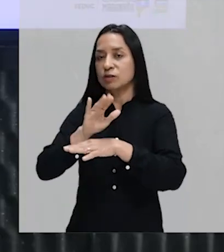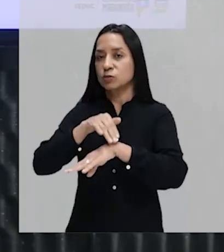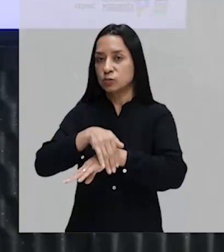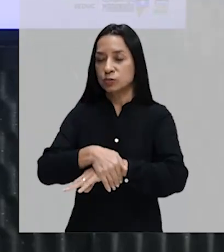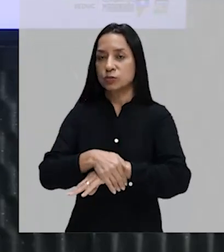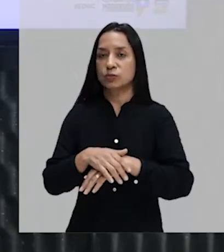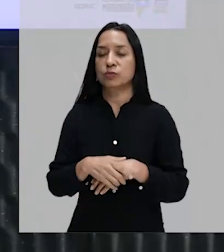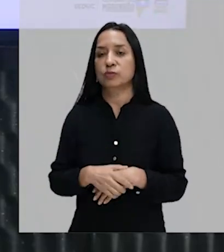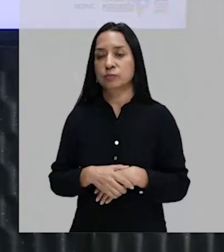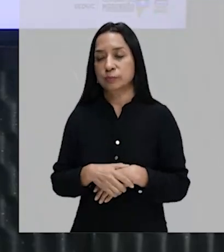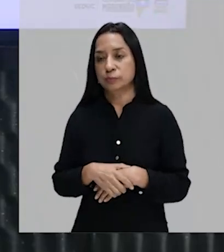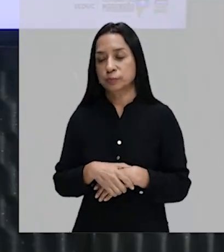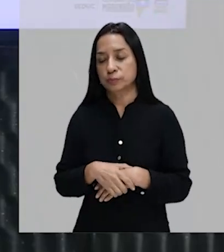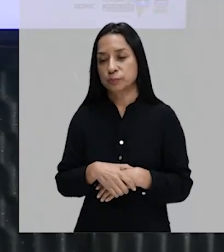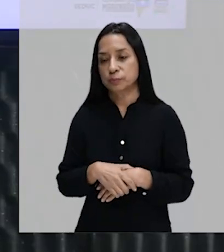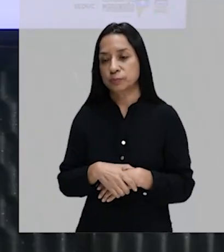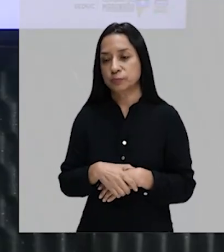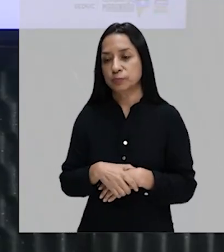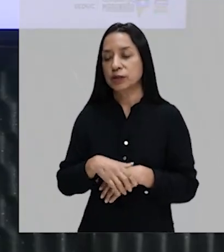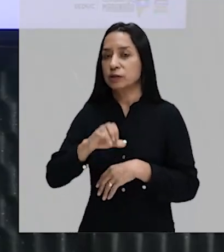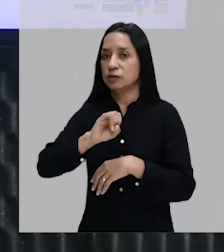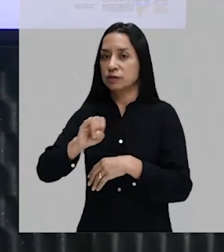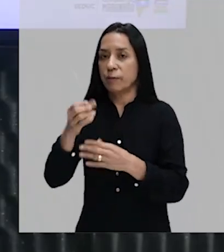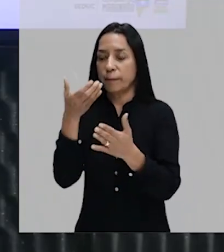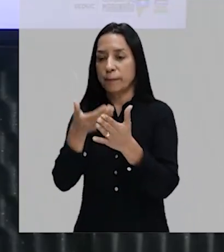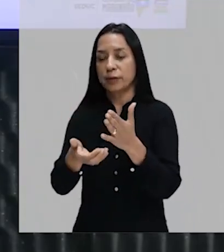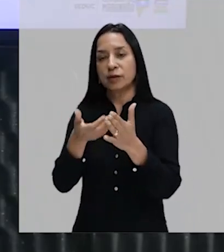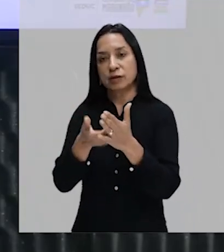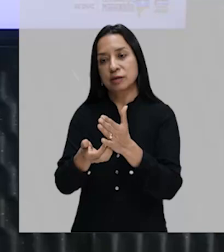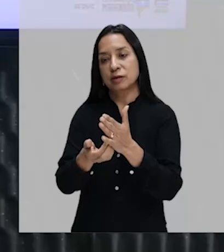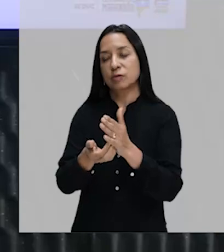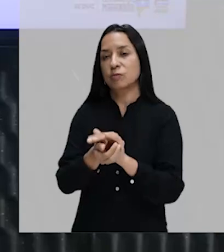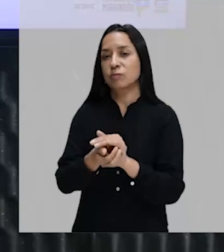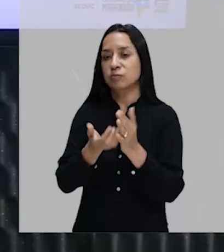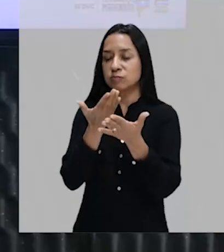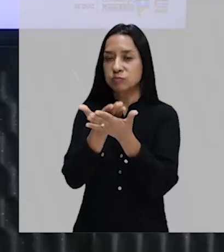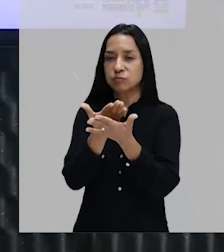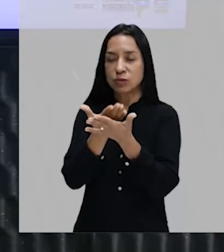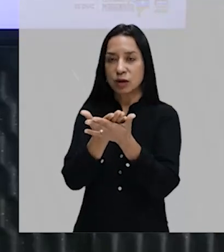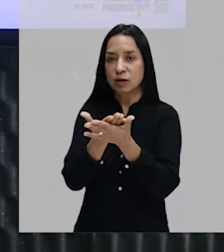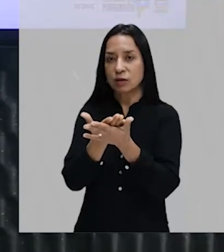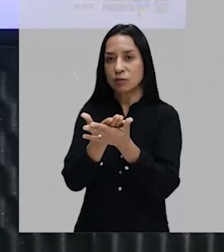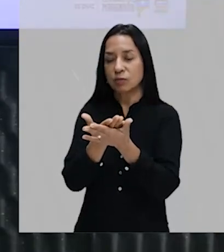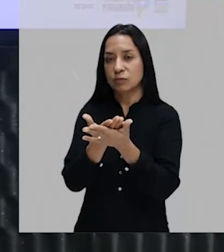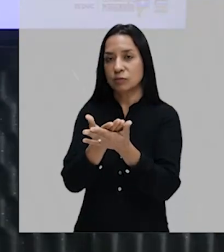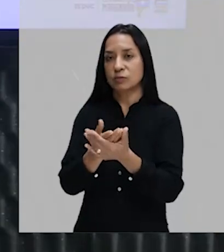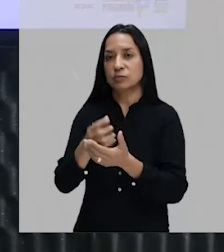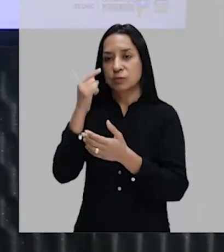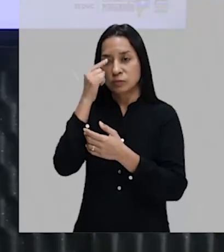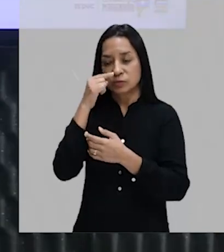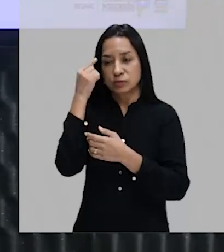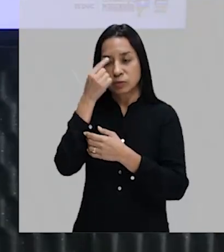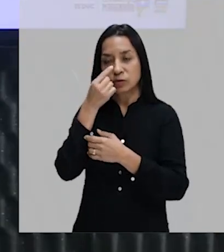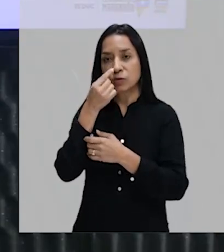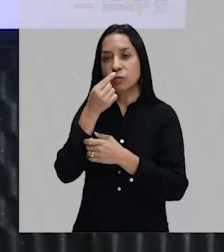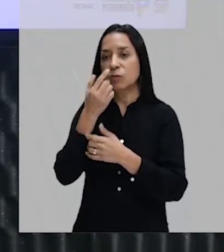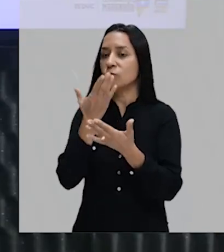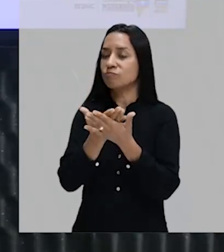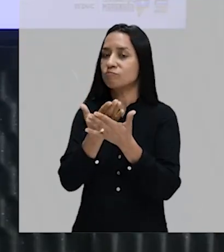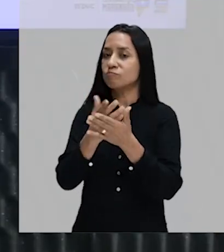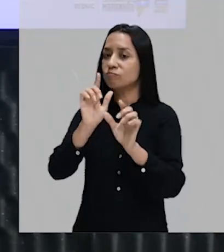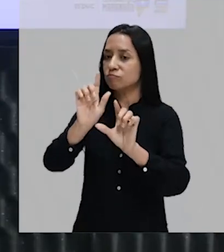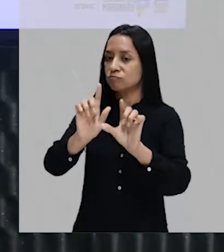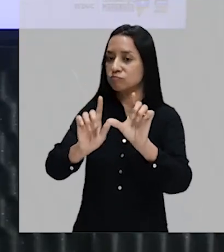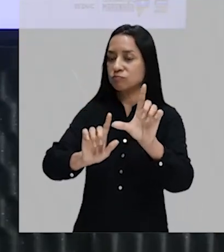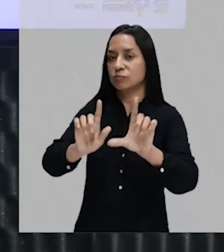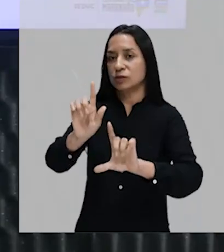manhã, tarde e noite. Se você perdeu alguma coisa da aula, da audioaula, da aula na TV, você vai lá